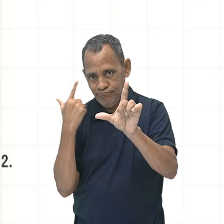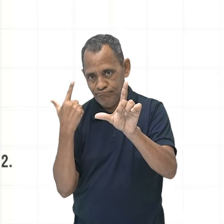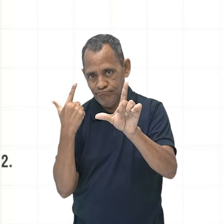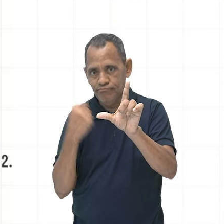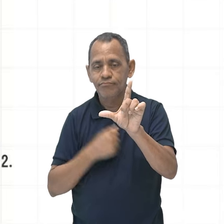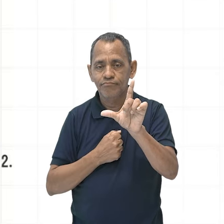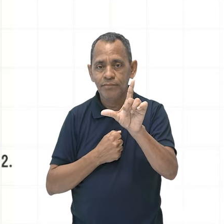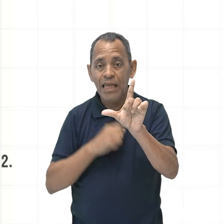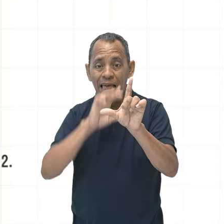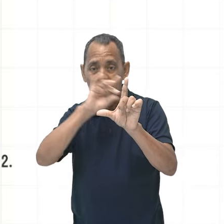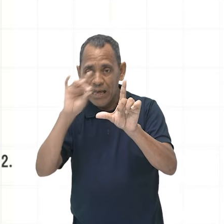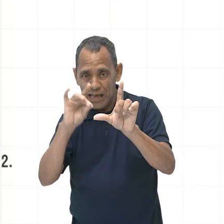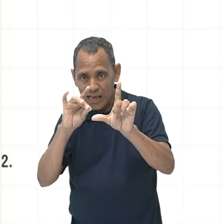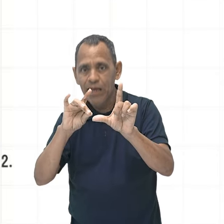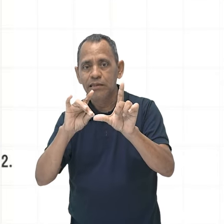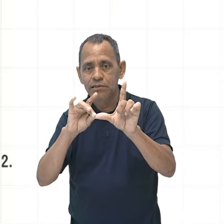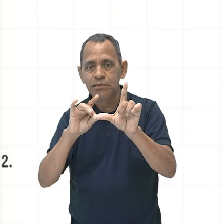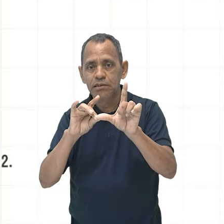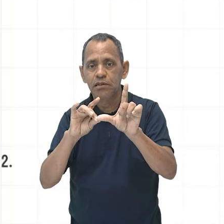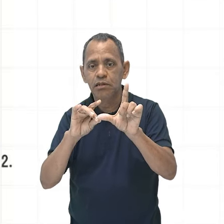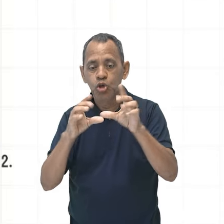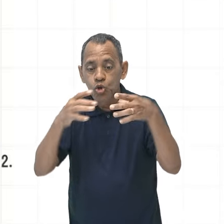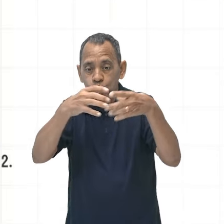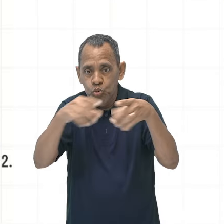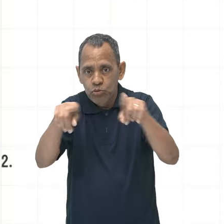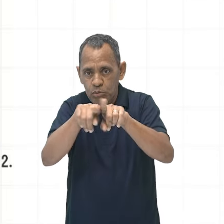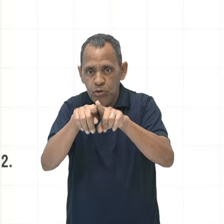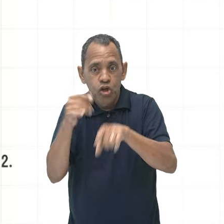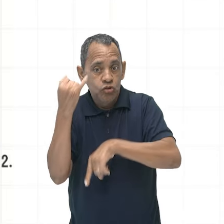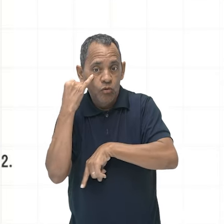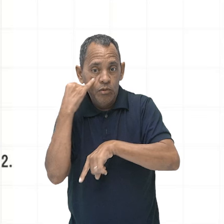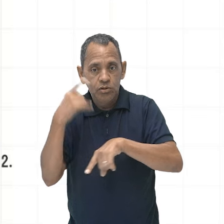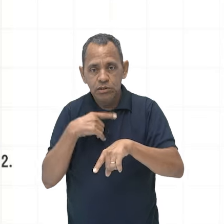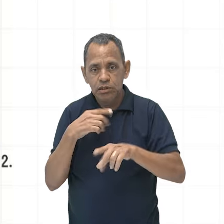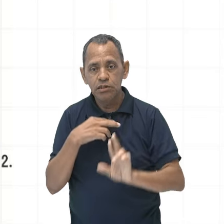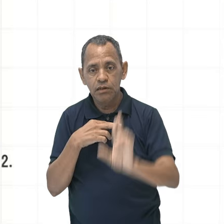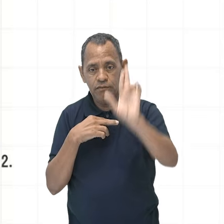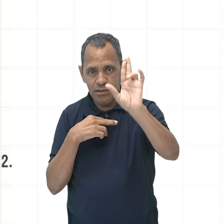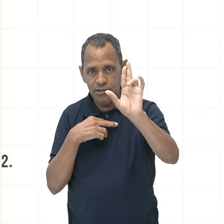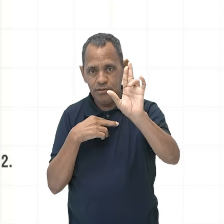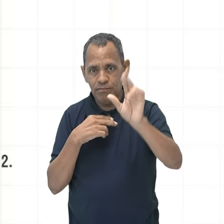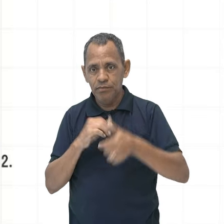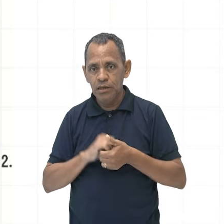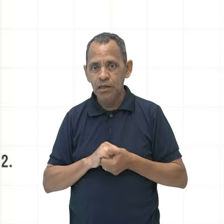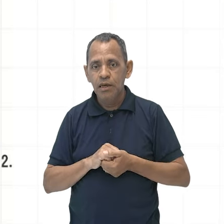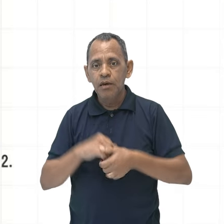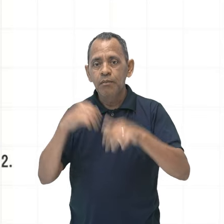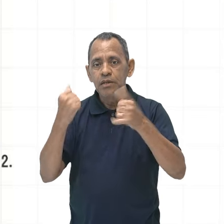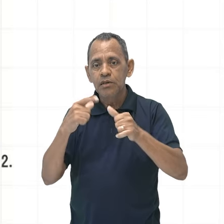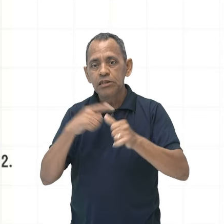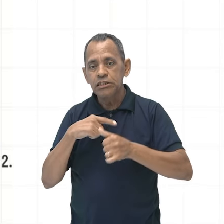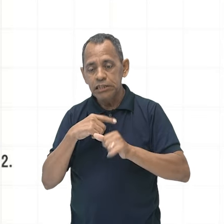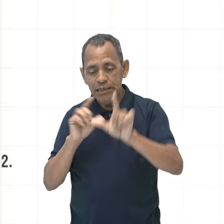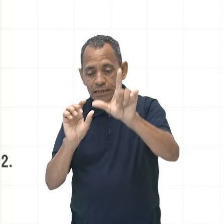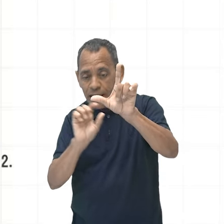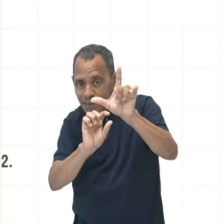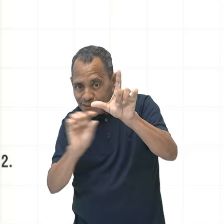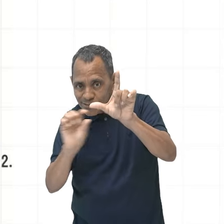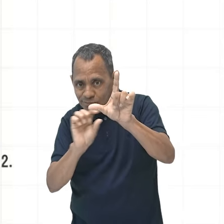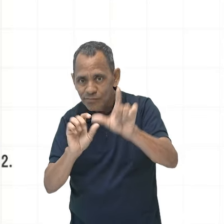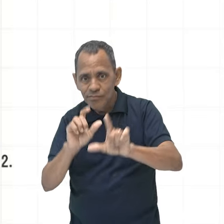que componente está se referindo, né? Precisamos ter essa legenda para